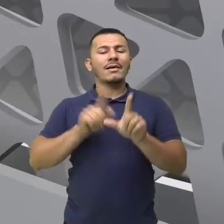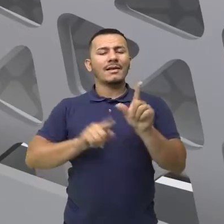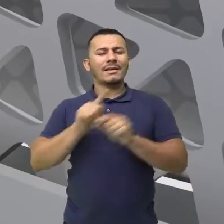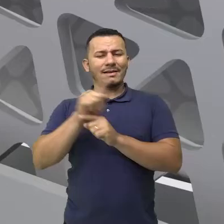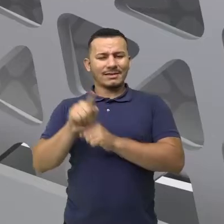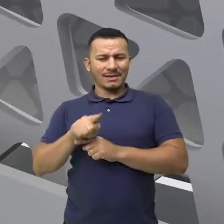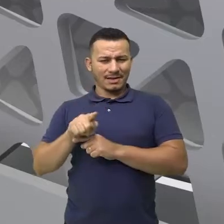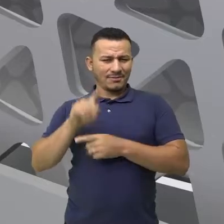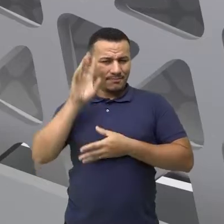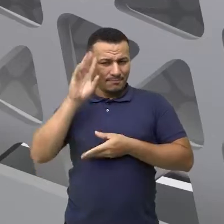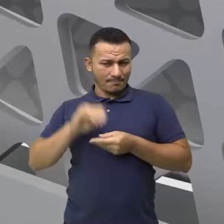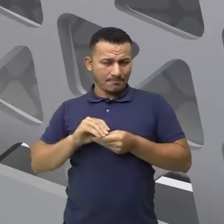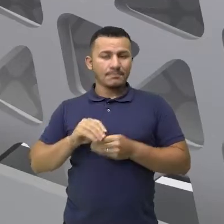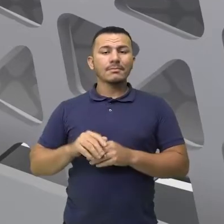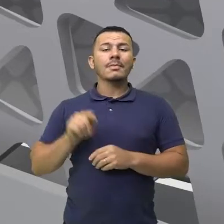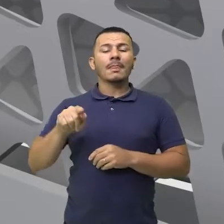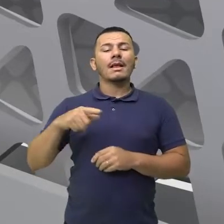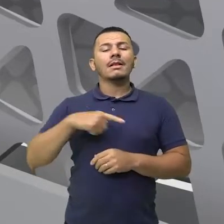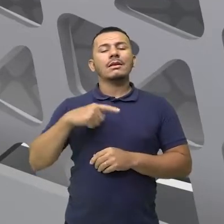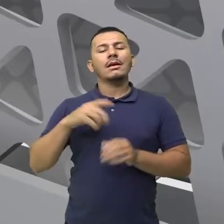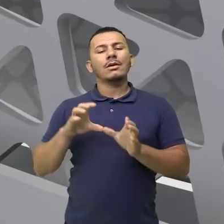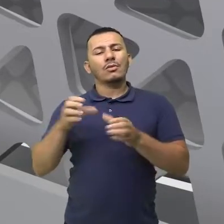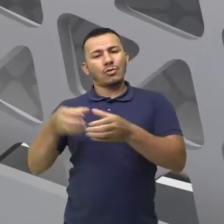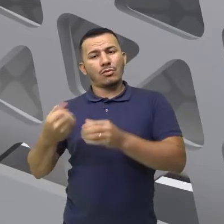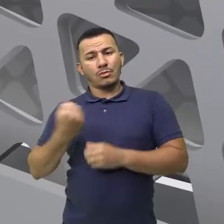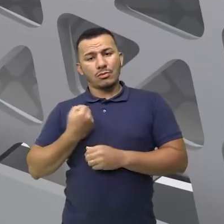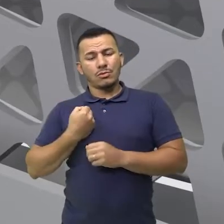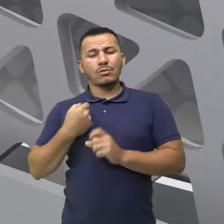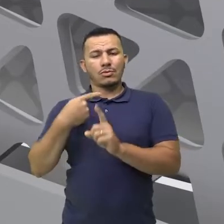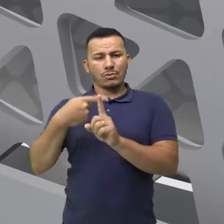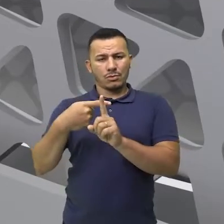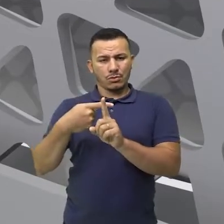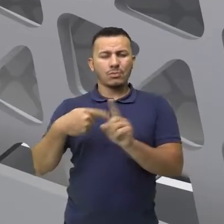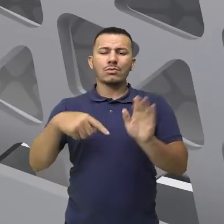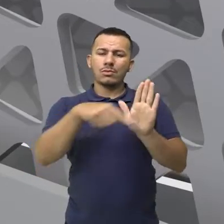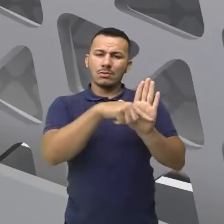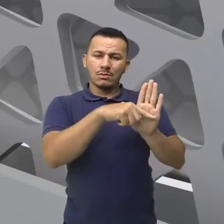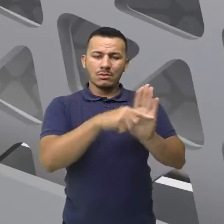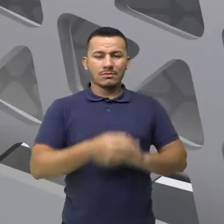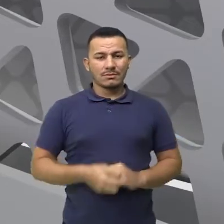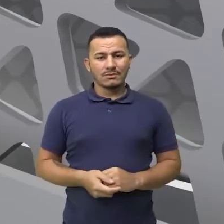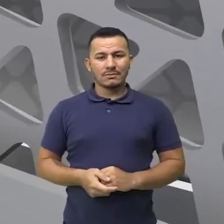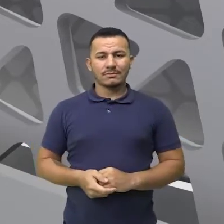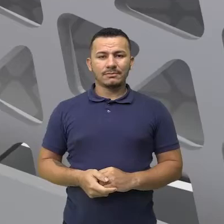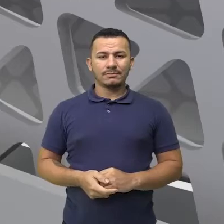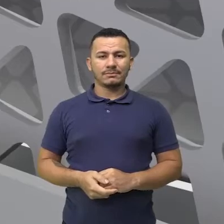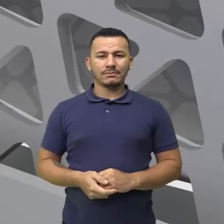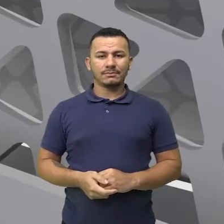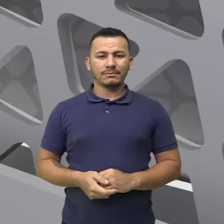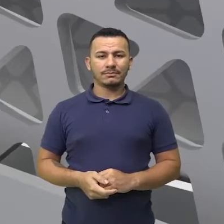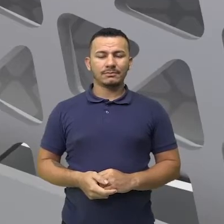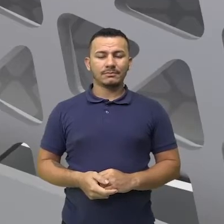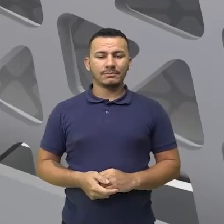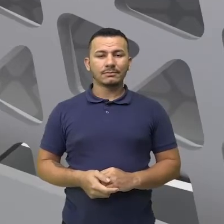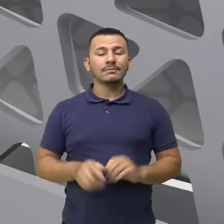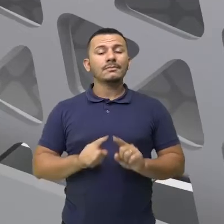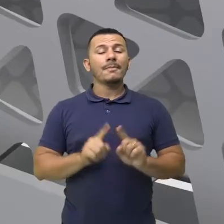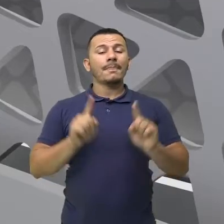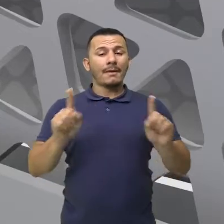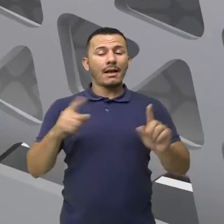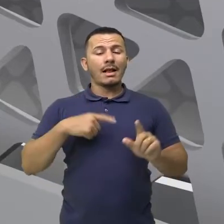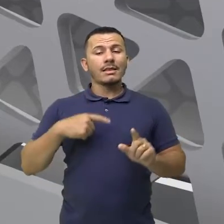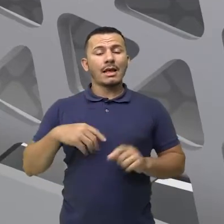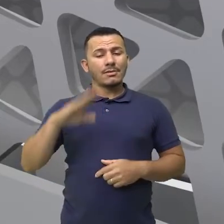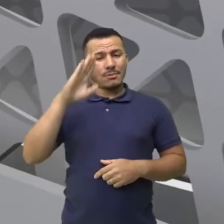Z? É um conjunto que reúne números negativos e números positivos, tendo